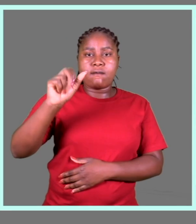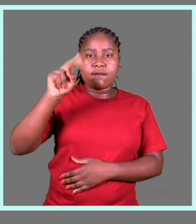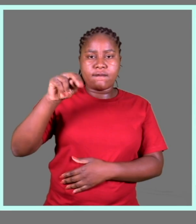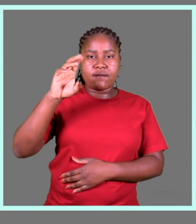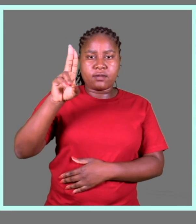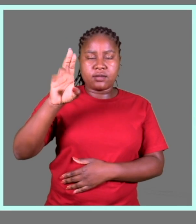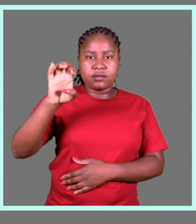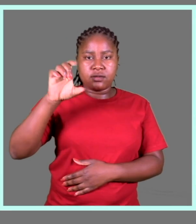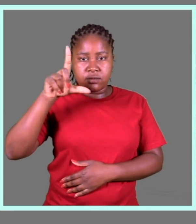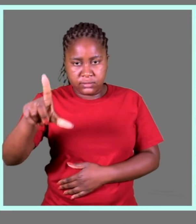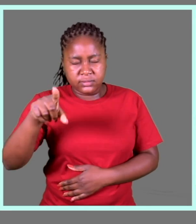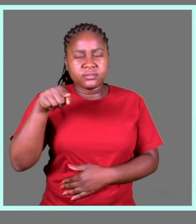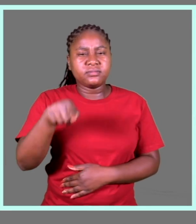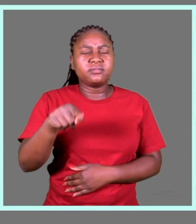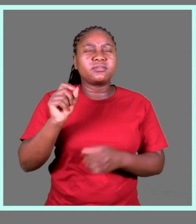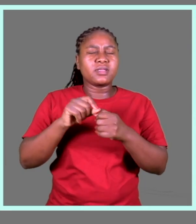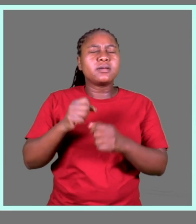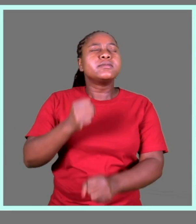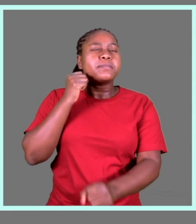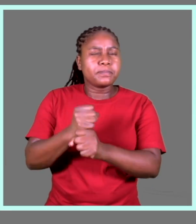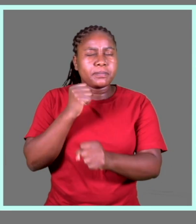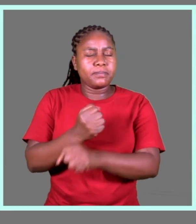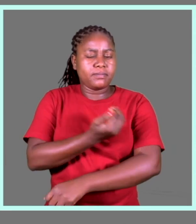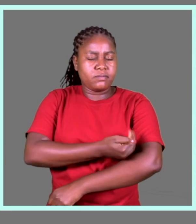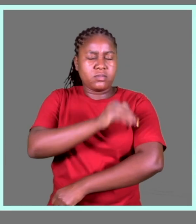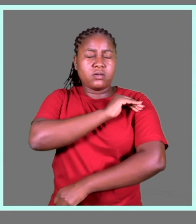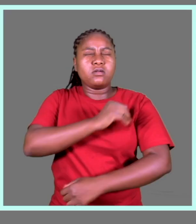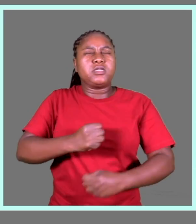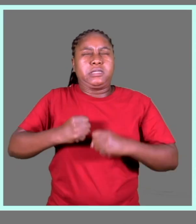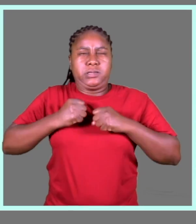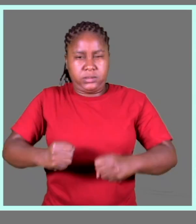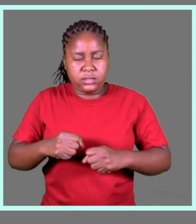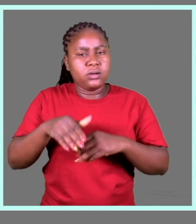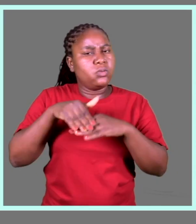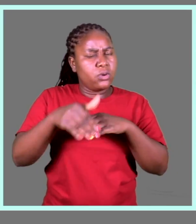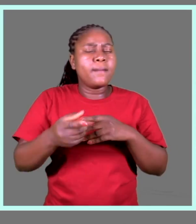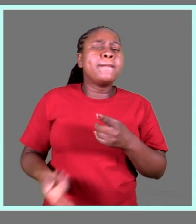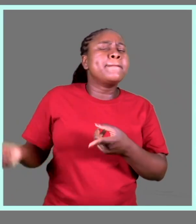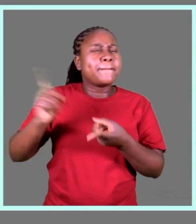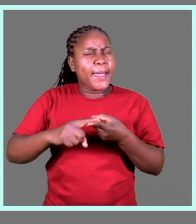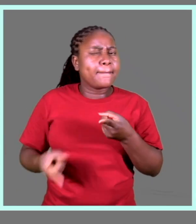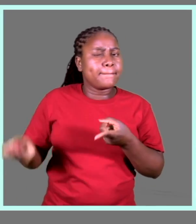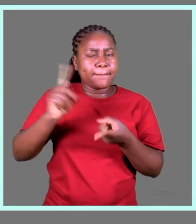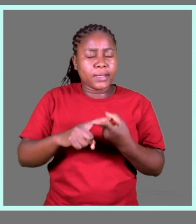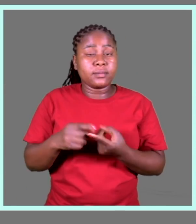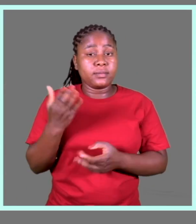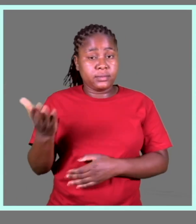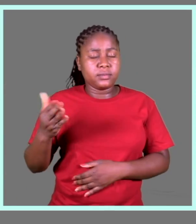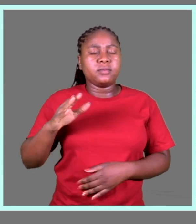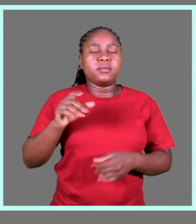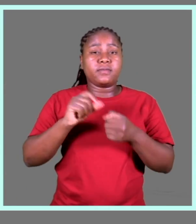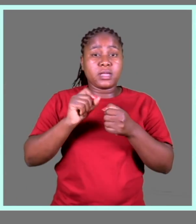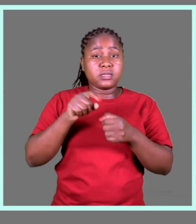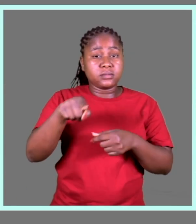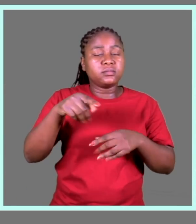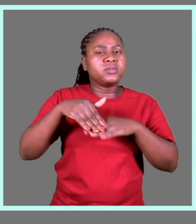seu trabalho ficou afetado, mas a determinação foi mais forte do que estes males